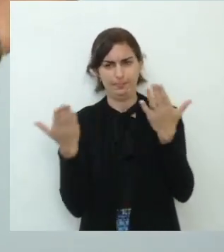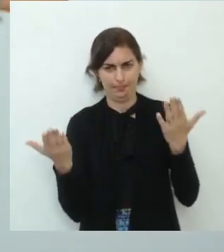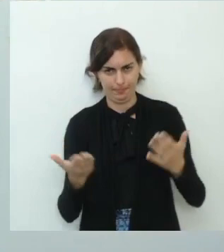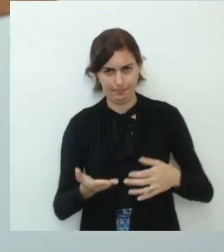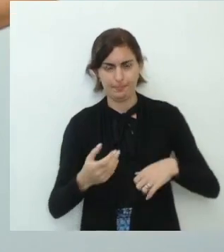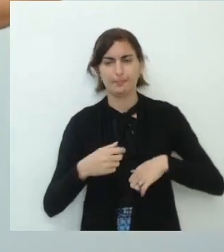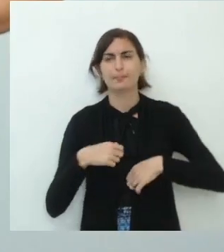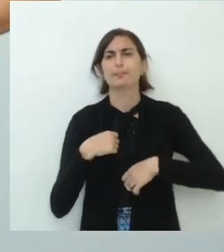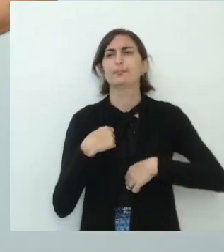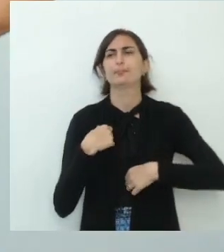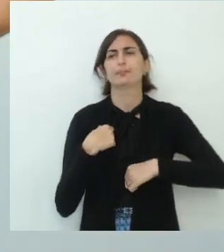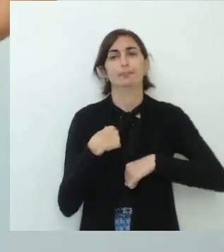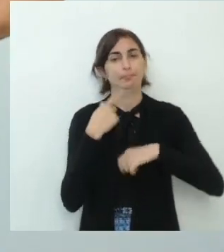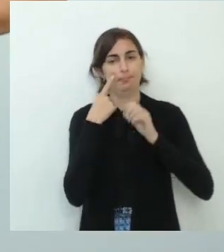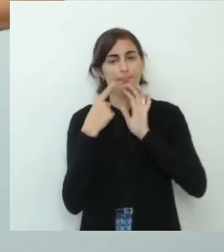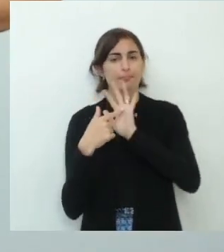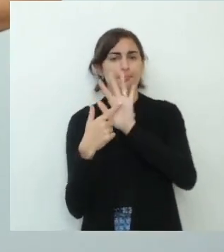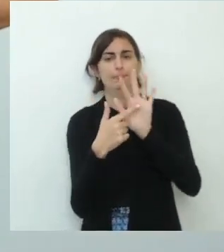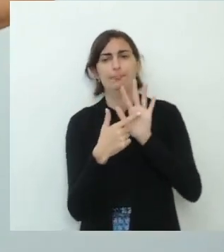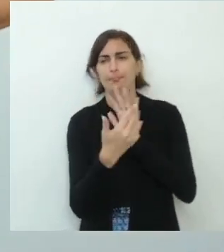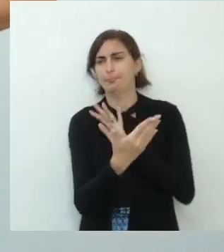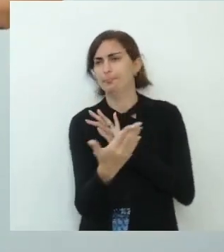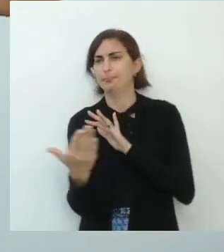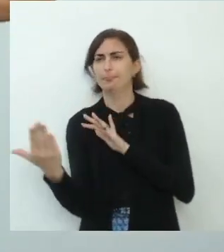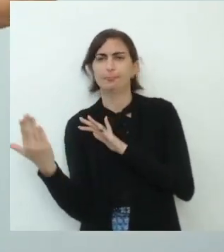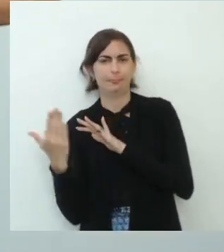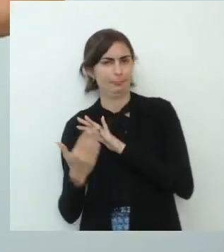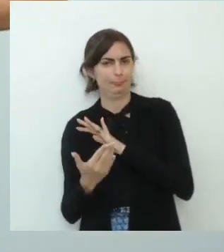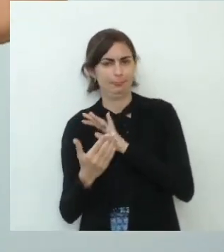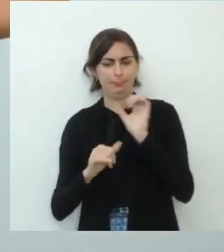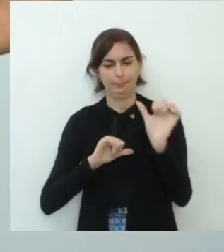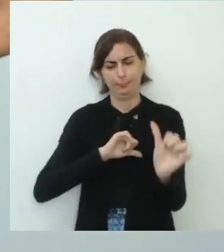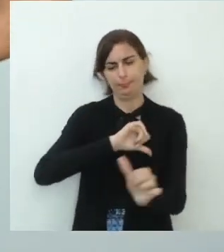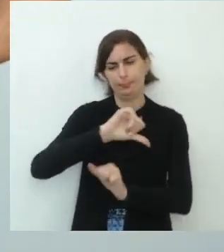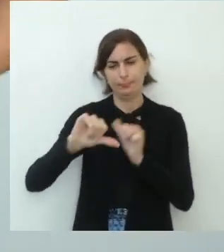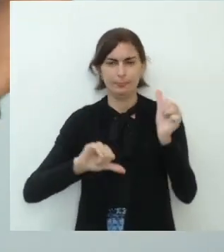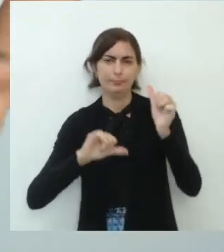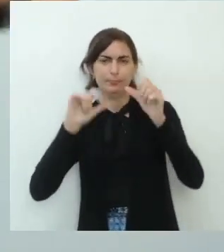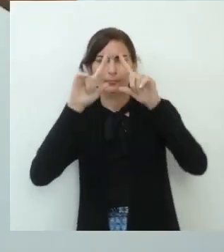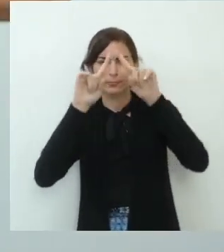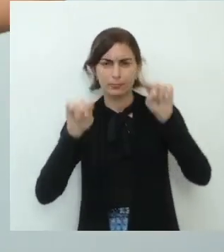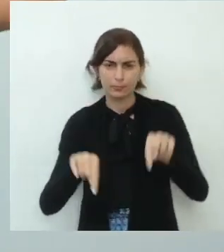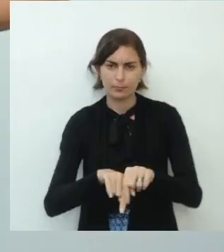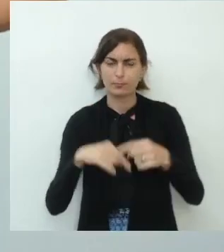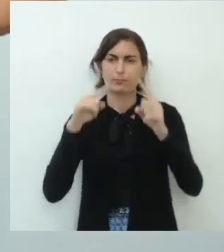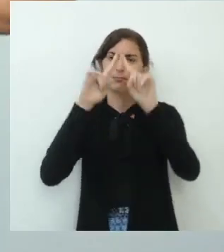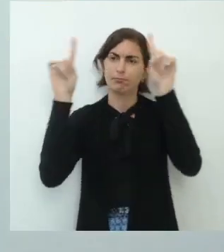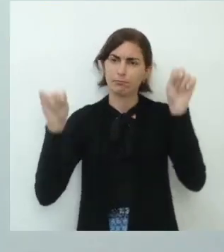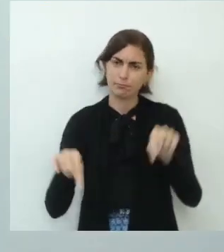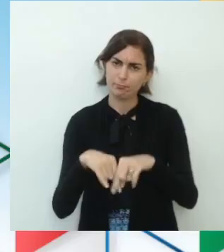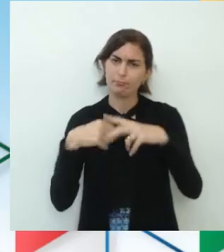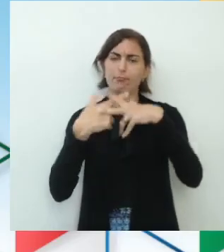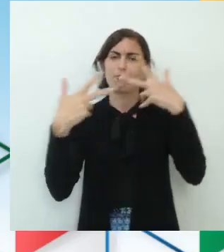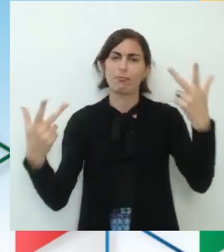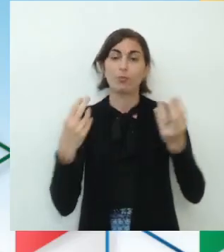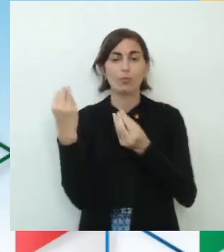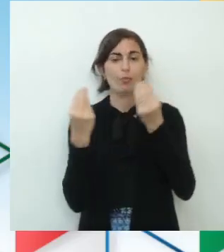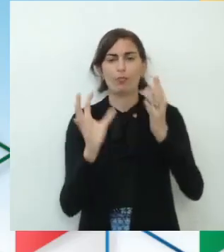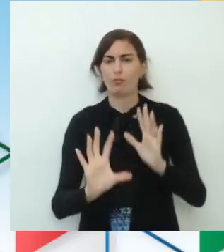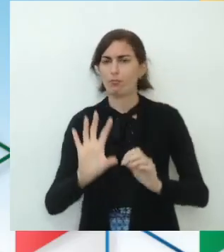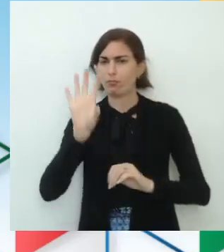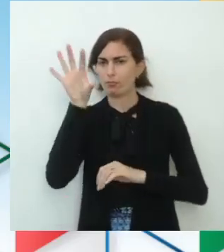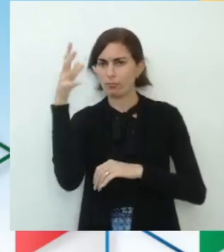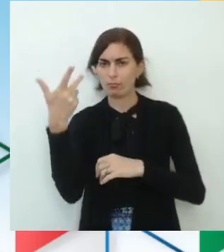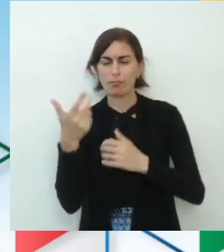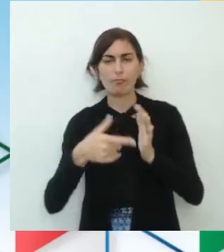momento. Vamos lá mostrar para vocês o que são as transformações geométricas e como ocorre. Mas antes disso,